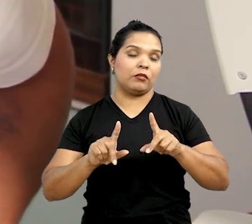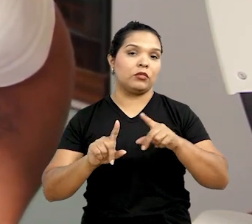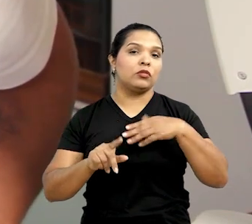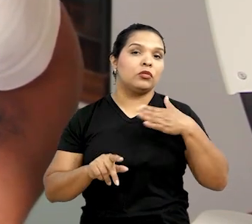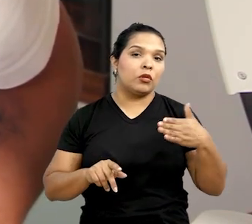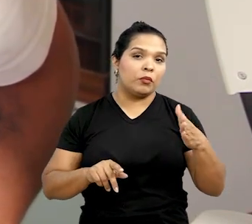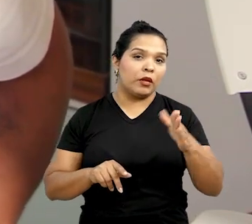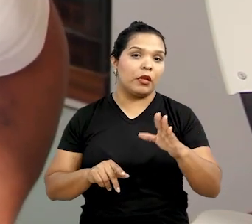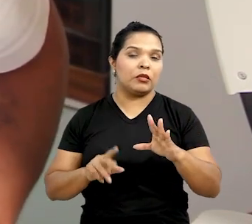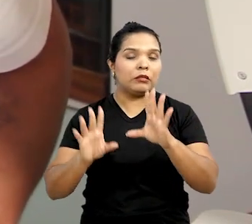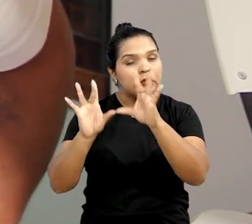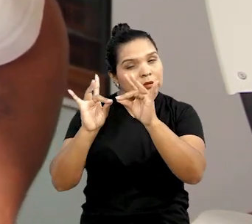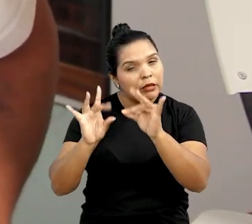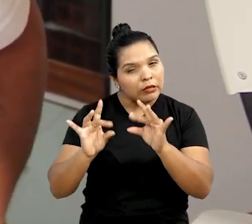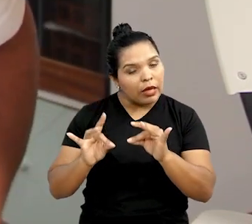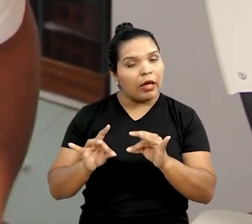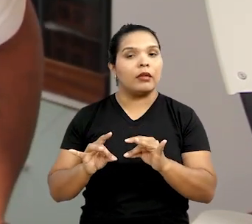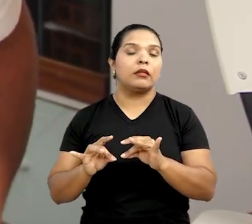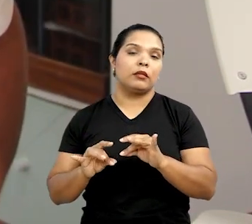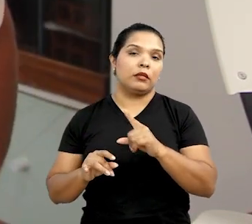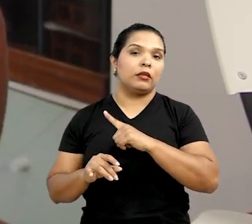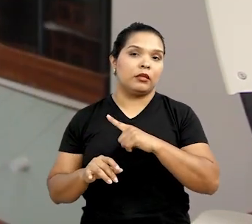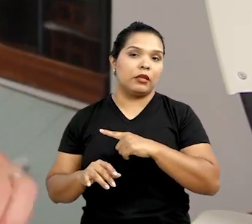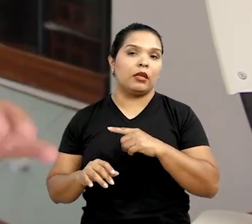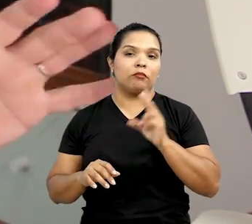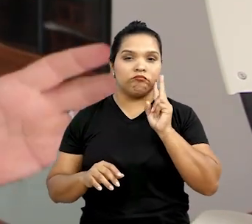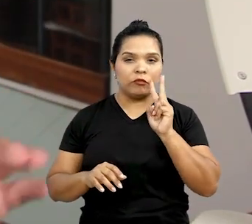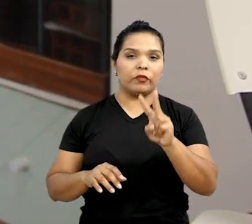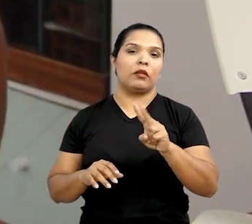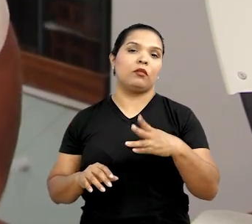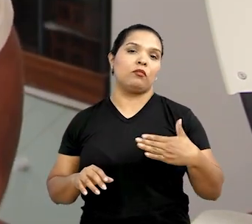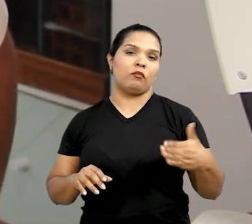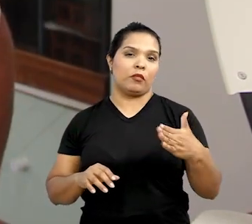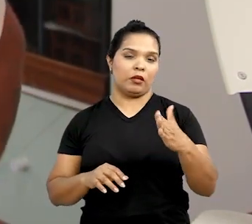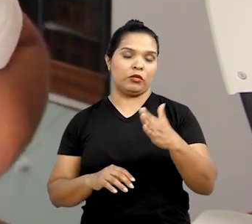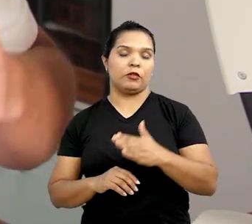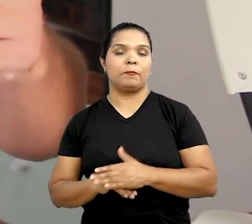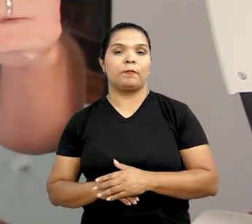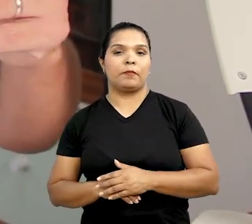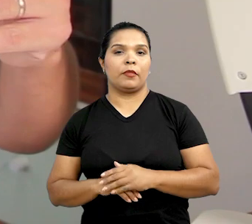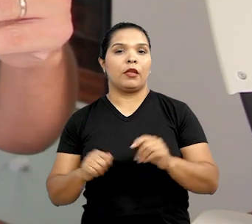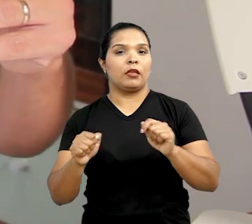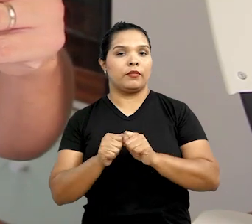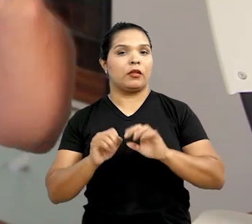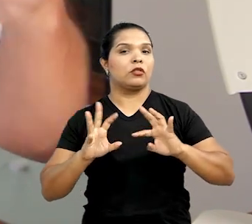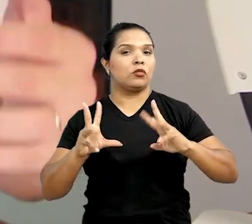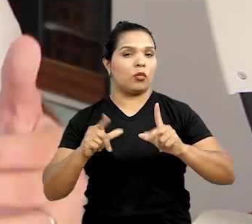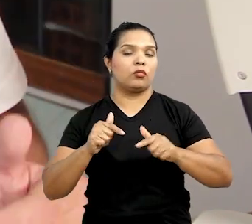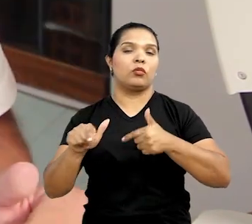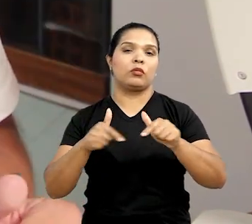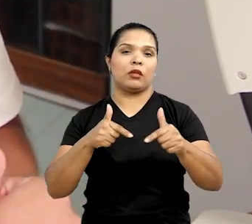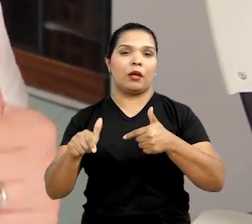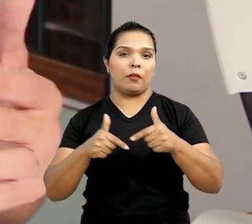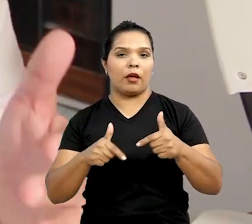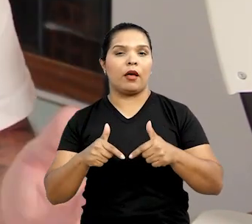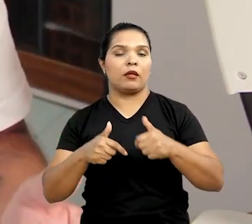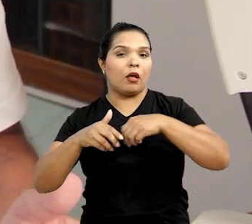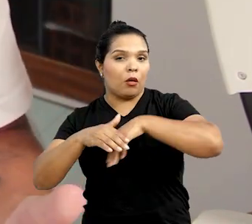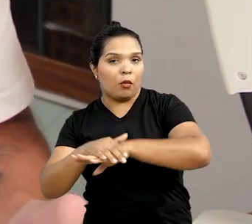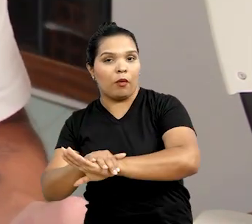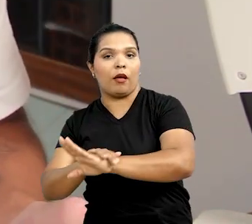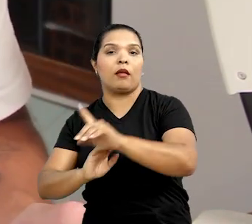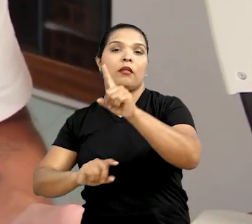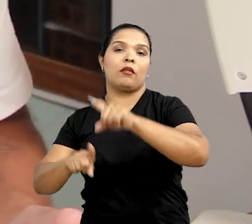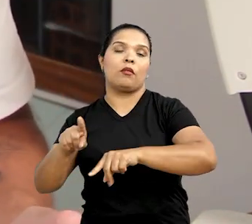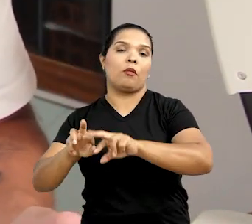outra está em pequenos detalhes. Então aqui a gente faz todo esse trabalho e armazena de maneira adequada